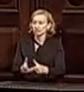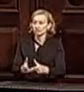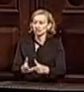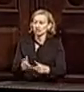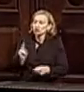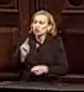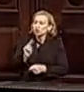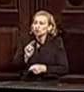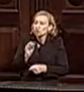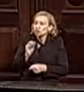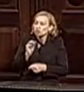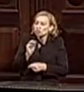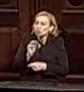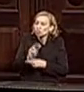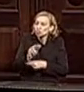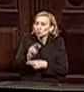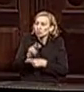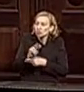dessa crise